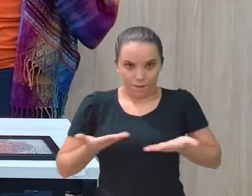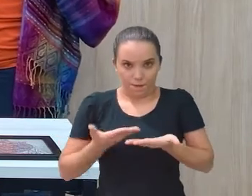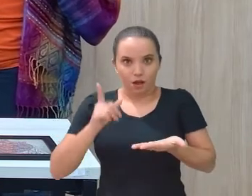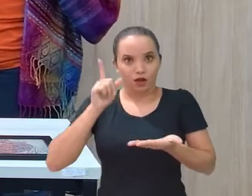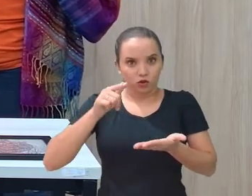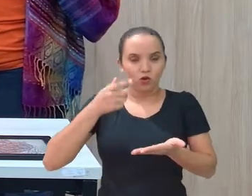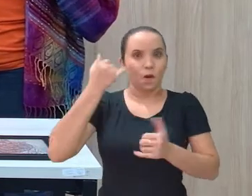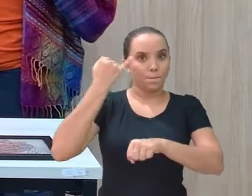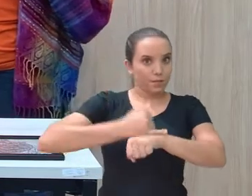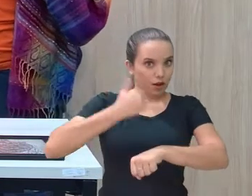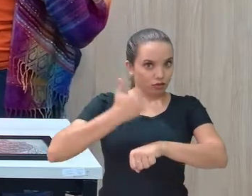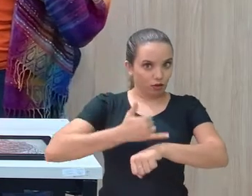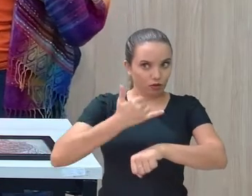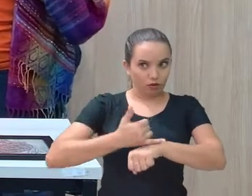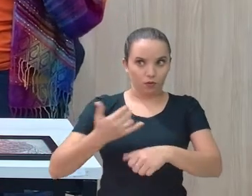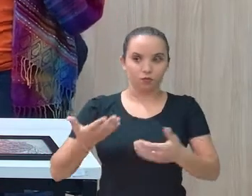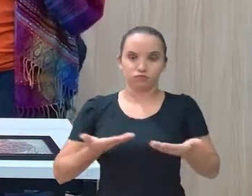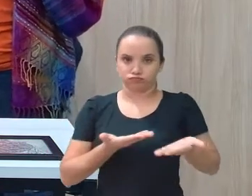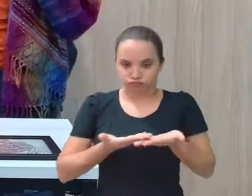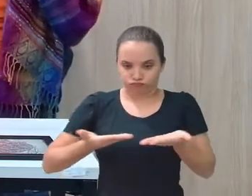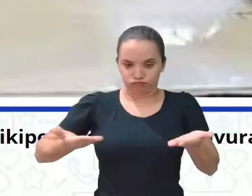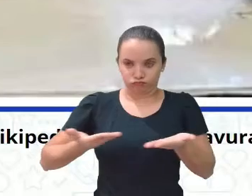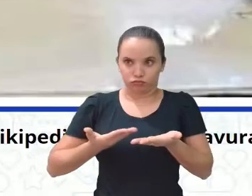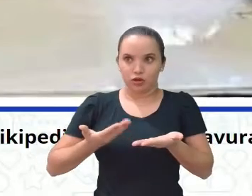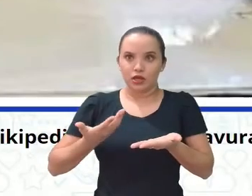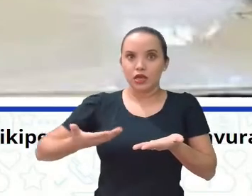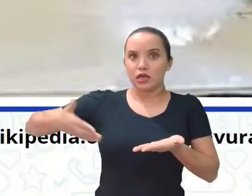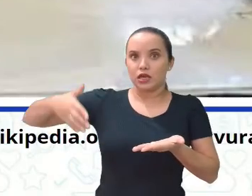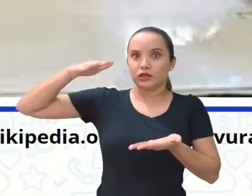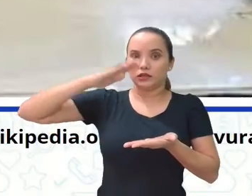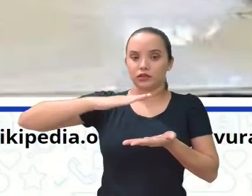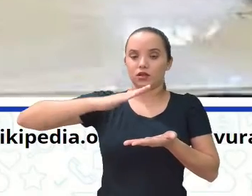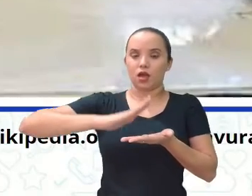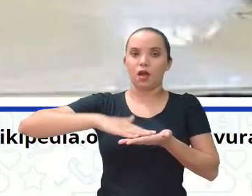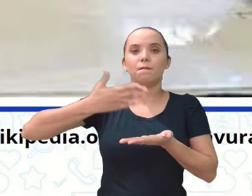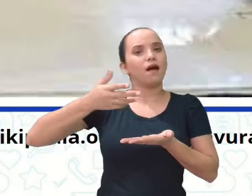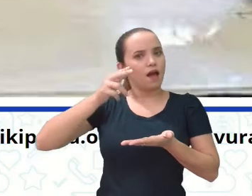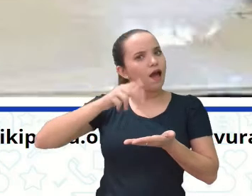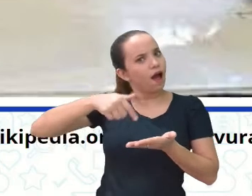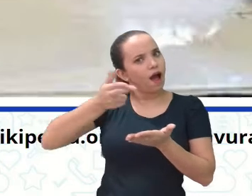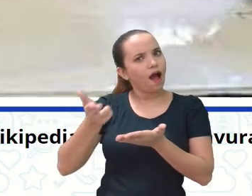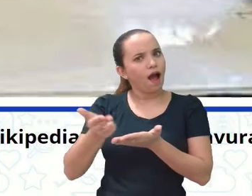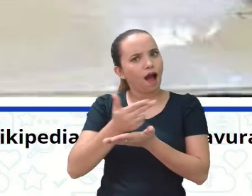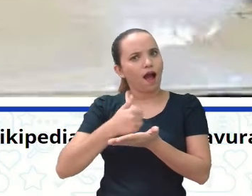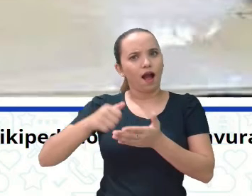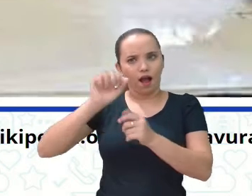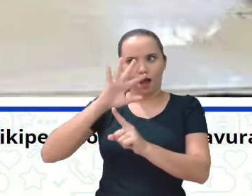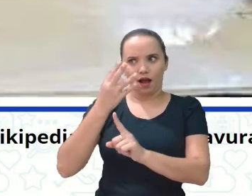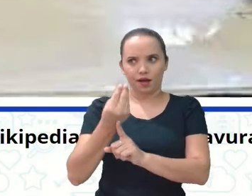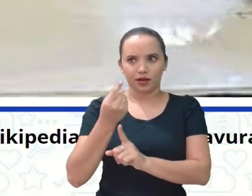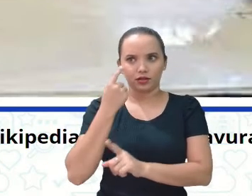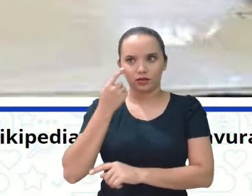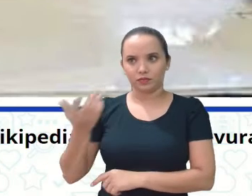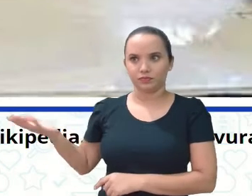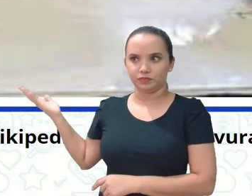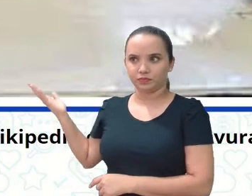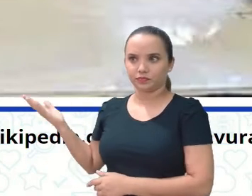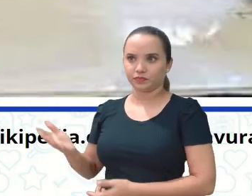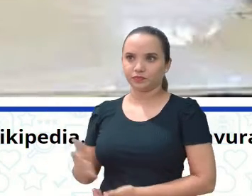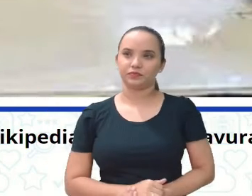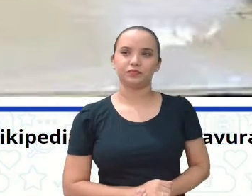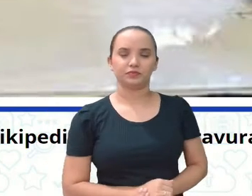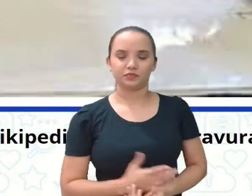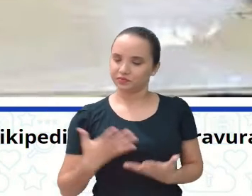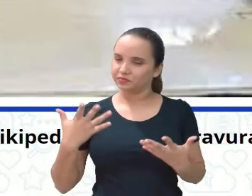tá? E aqui a obra de arte, certo? Pronto, olha aí. Ficou lindo,